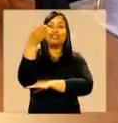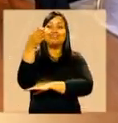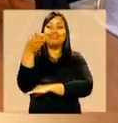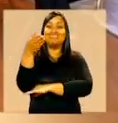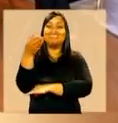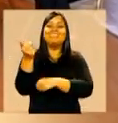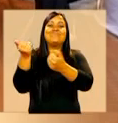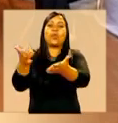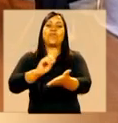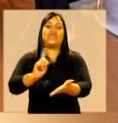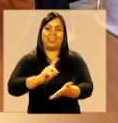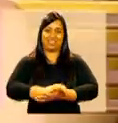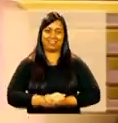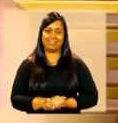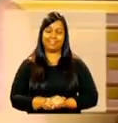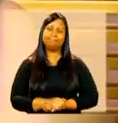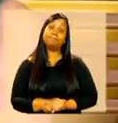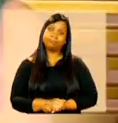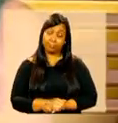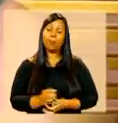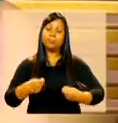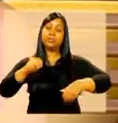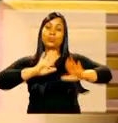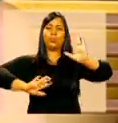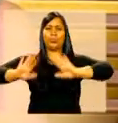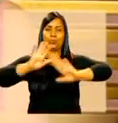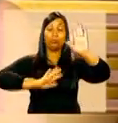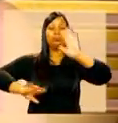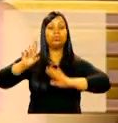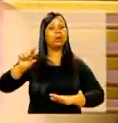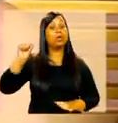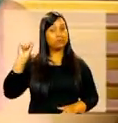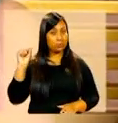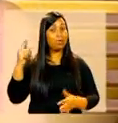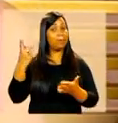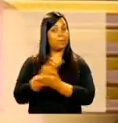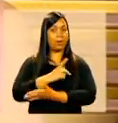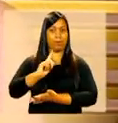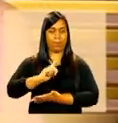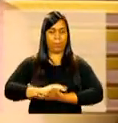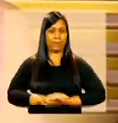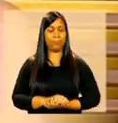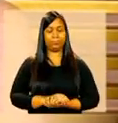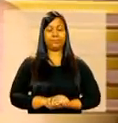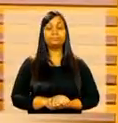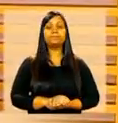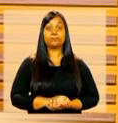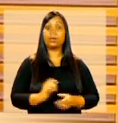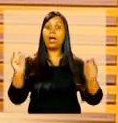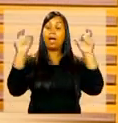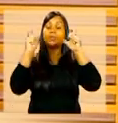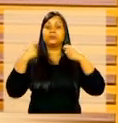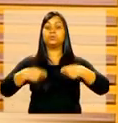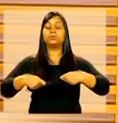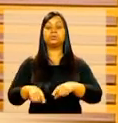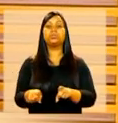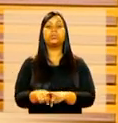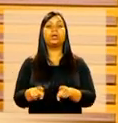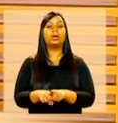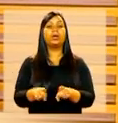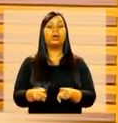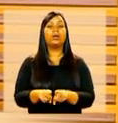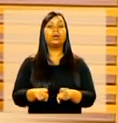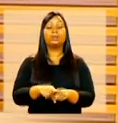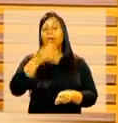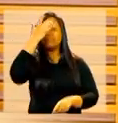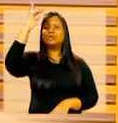hotéis não oferecem isso. Entendi. Então também tem que tomar muito cuidado na escolha para não errar. Isso aí ficar muito atento. A mesma coisa